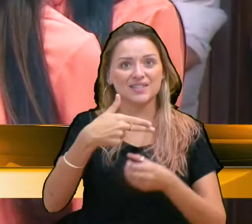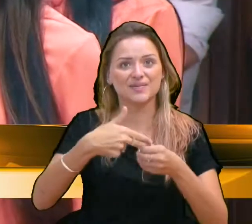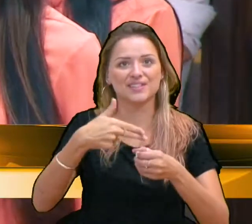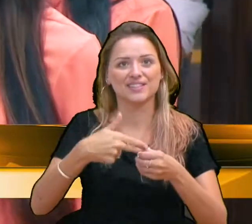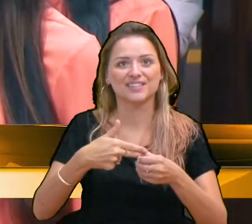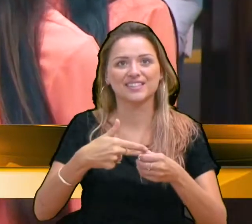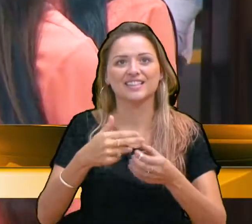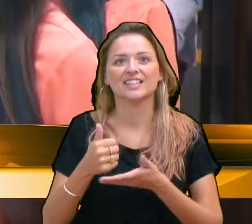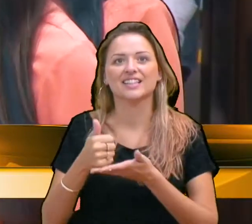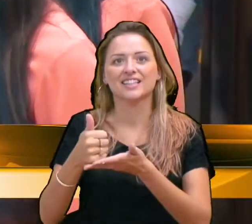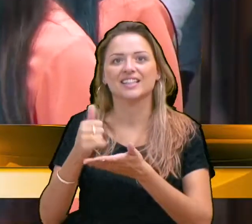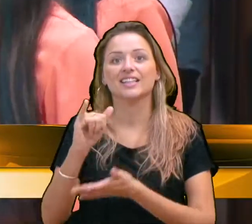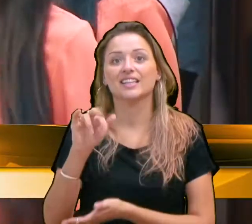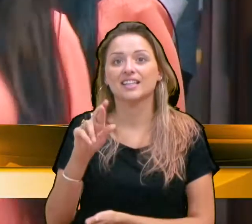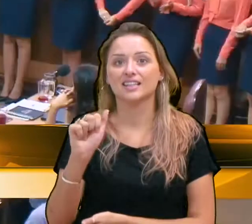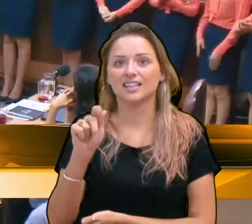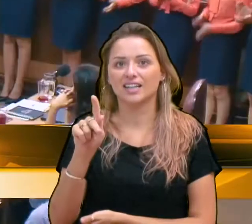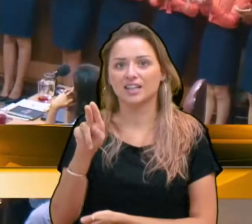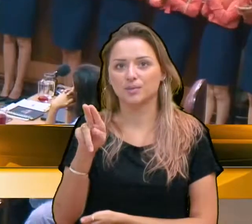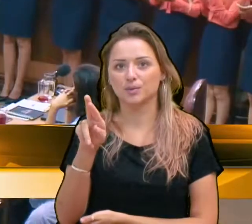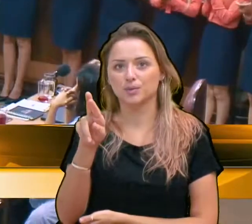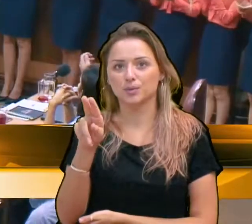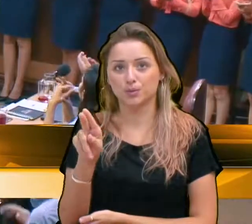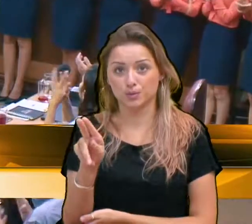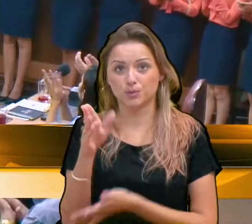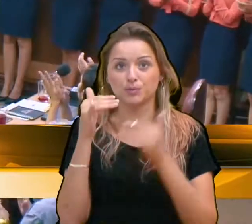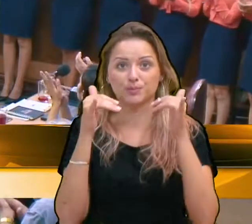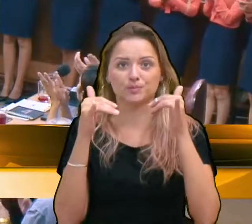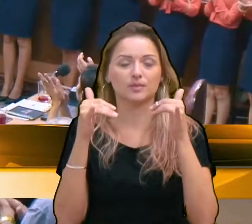Irapuru Transportes. Obrigada.